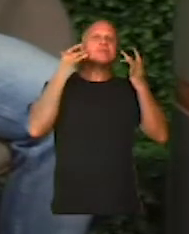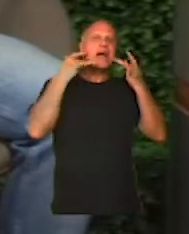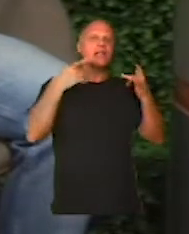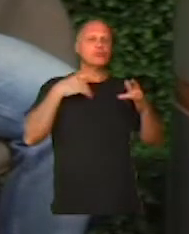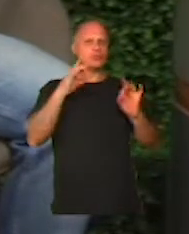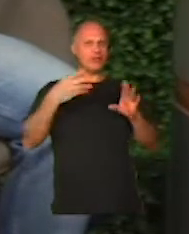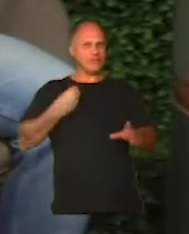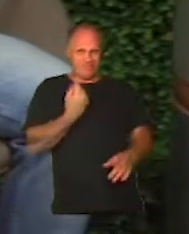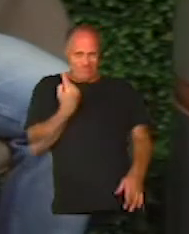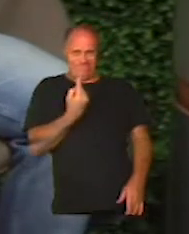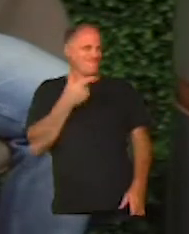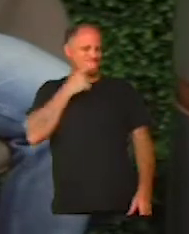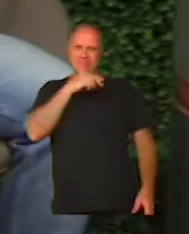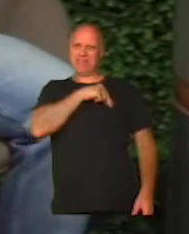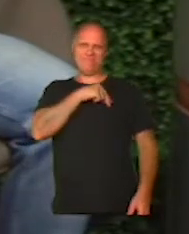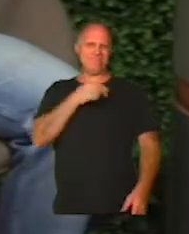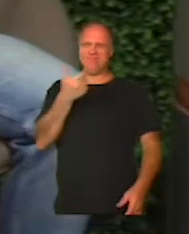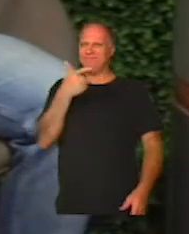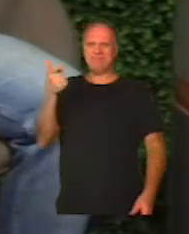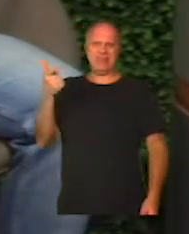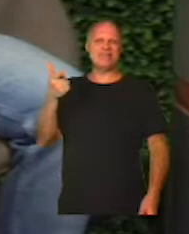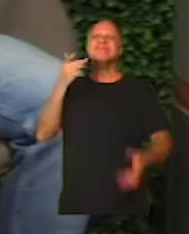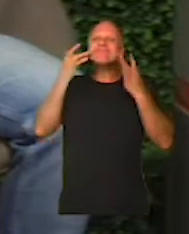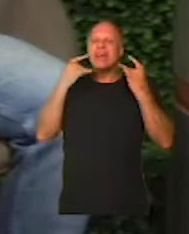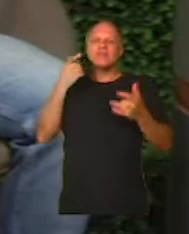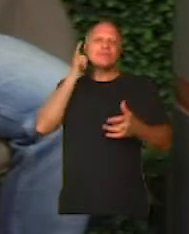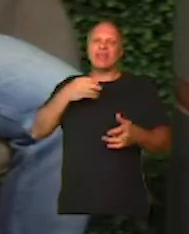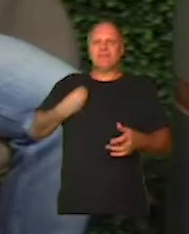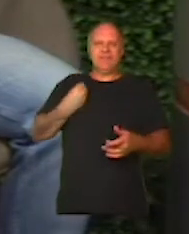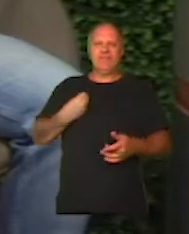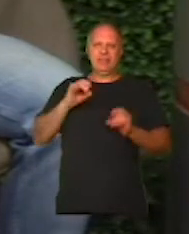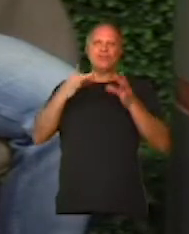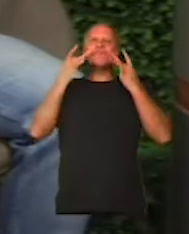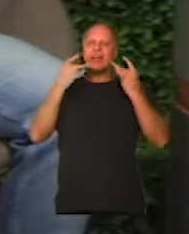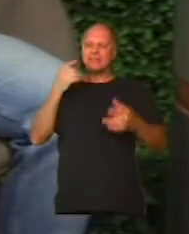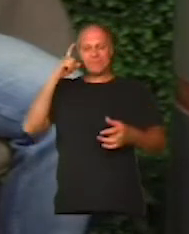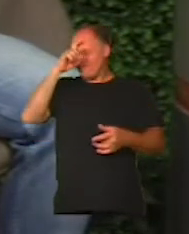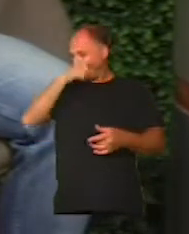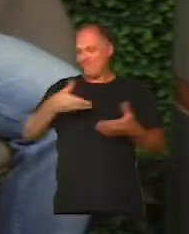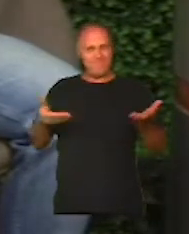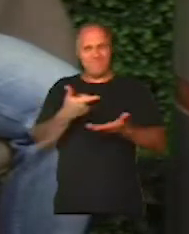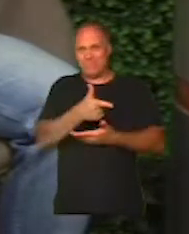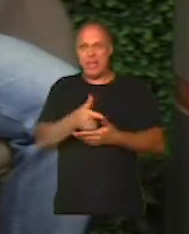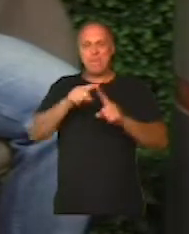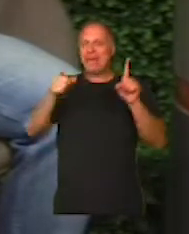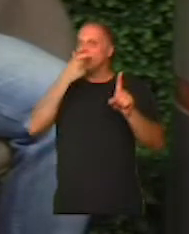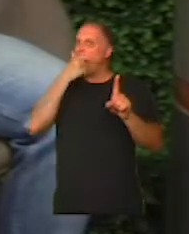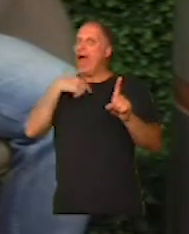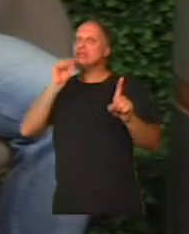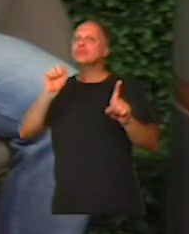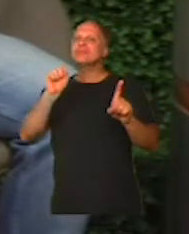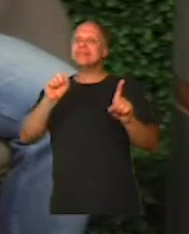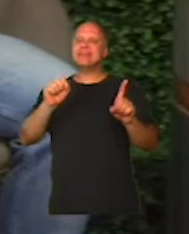não dá. Não dá. Não ninguém, dá. Ninguém vive da bilheteria do teatro, sabe? Mas eu acho que as pessoas têm